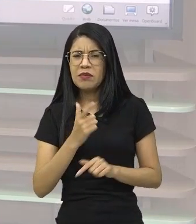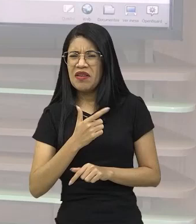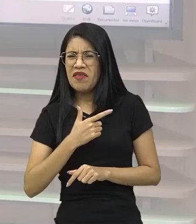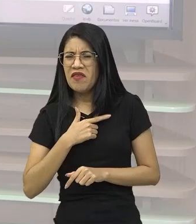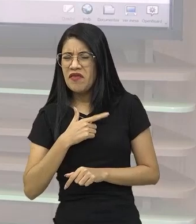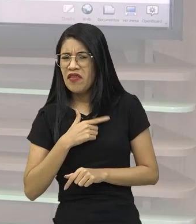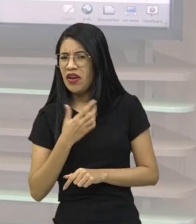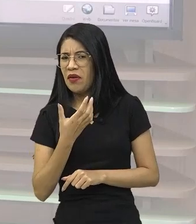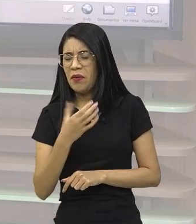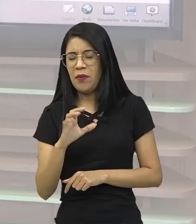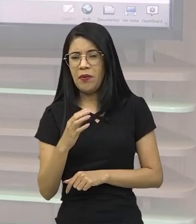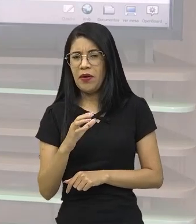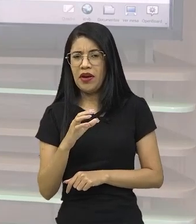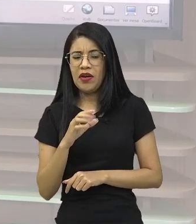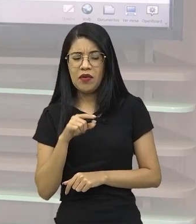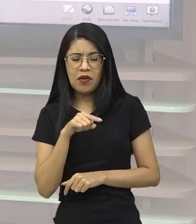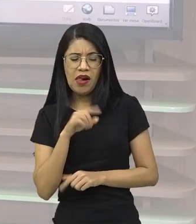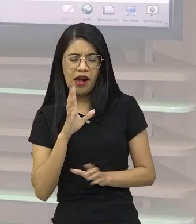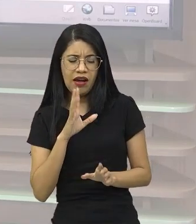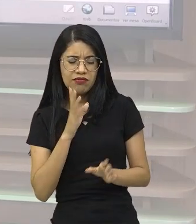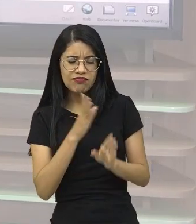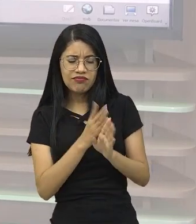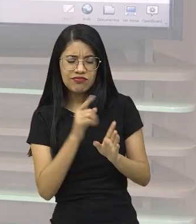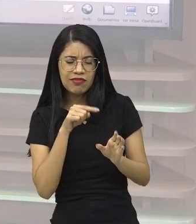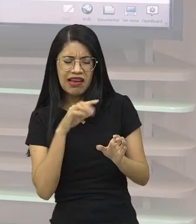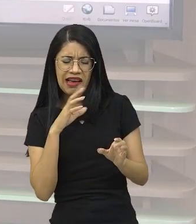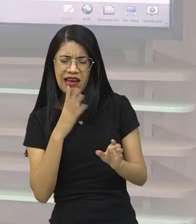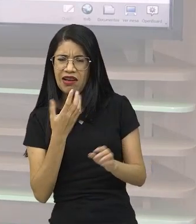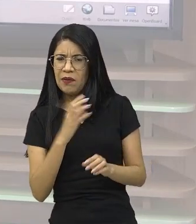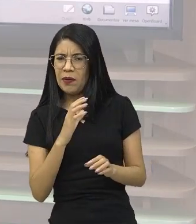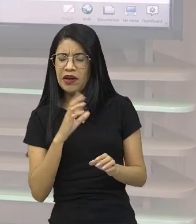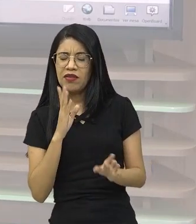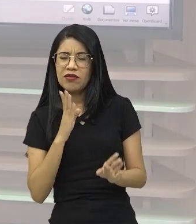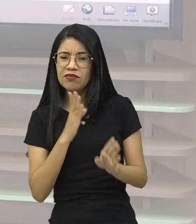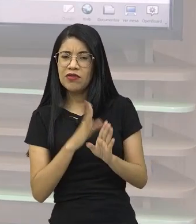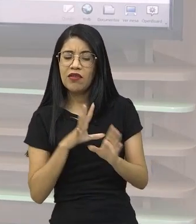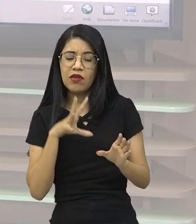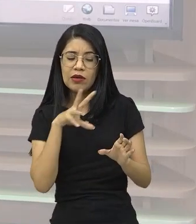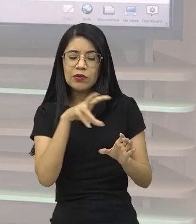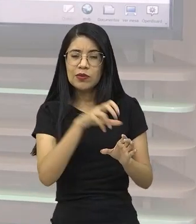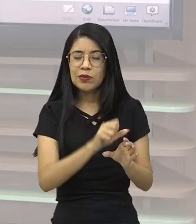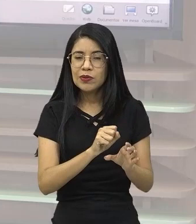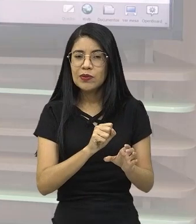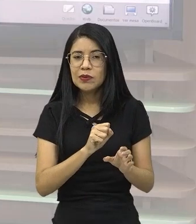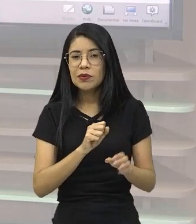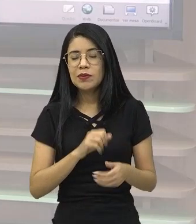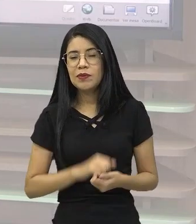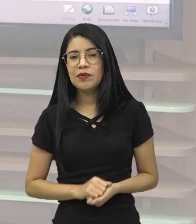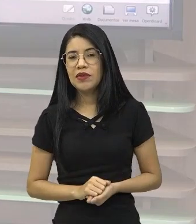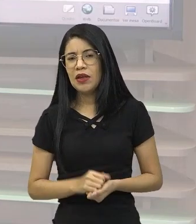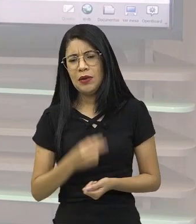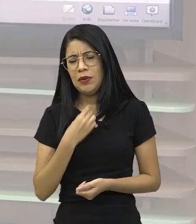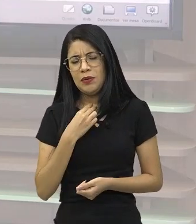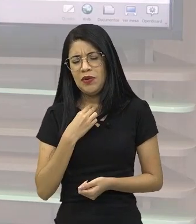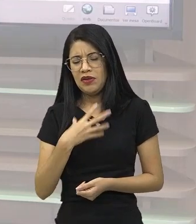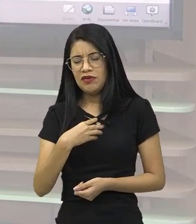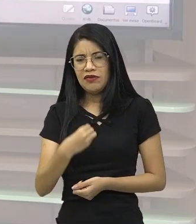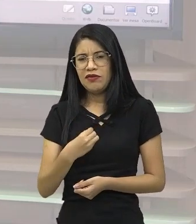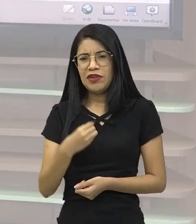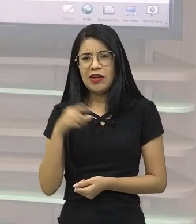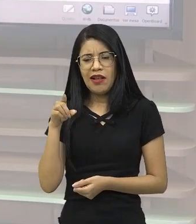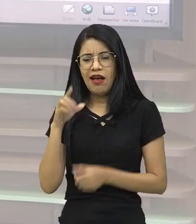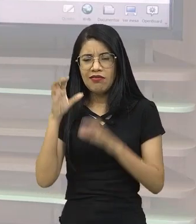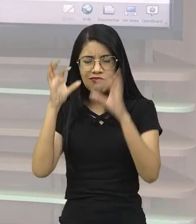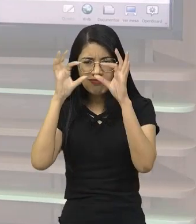monstrenguinhos. E ela comeu. Quando ela encontrou, né, lá no ninho, aqueles monstrenguinhos piando sem parar. Não pode ser os filhos,